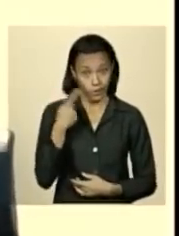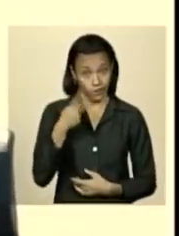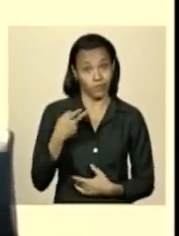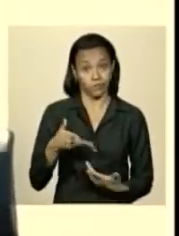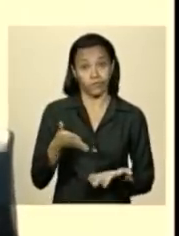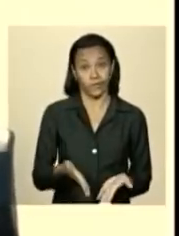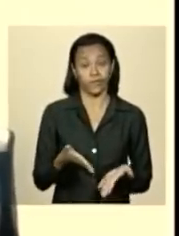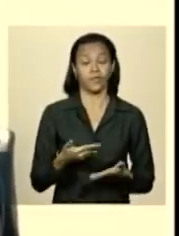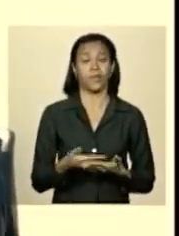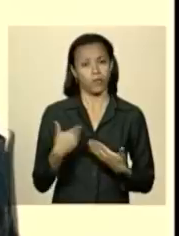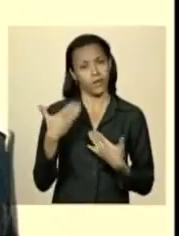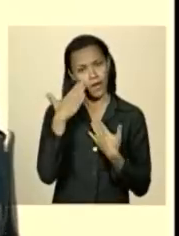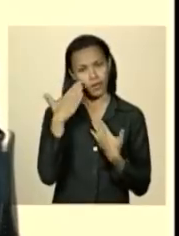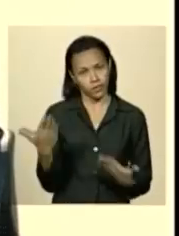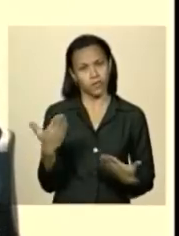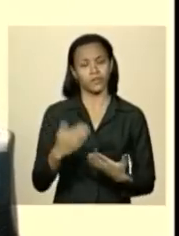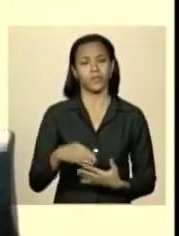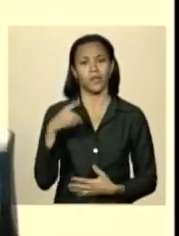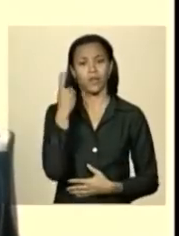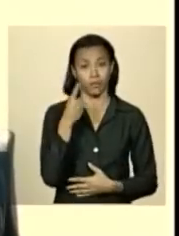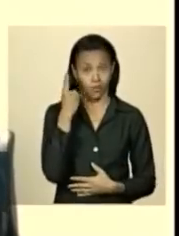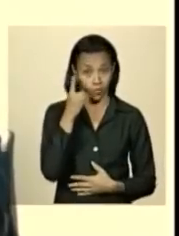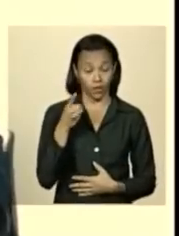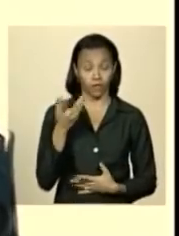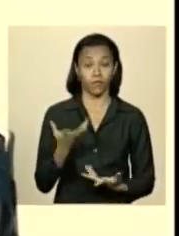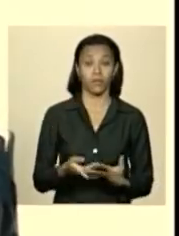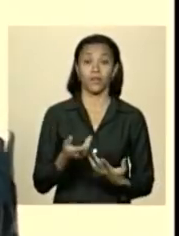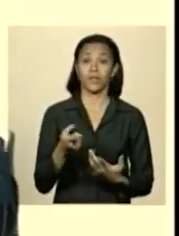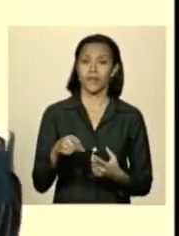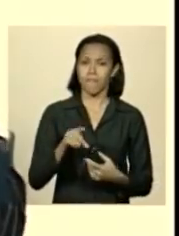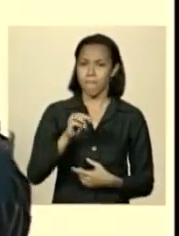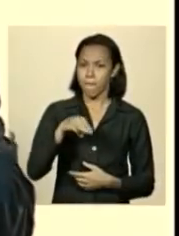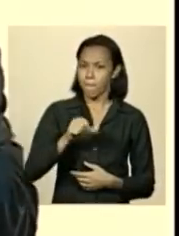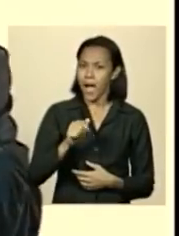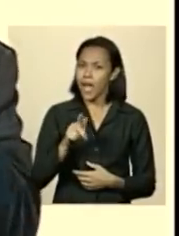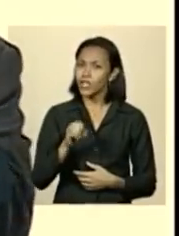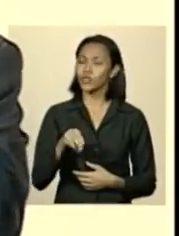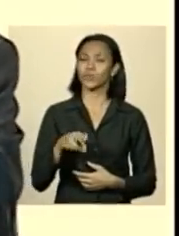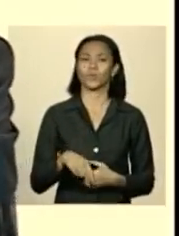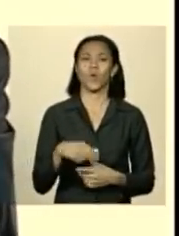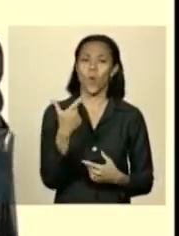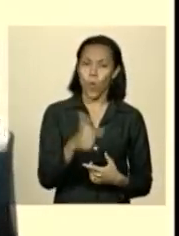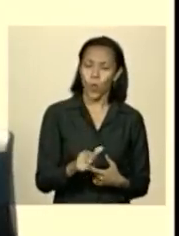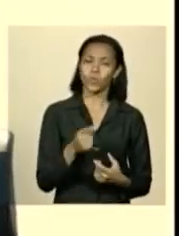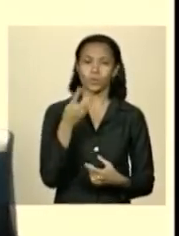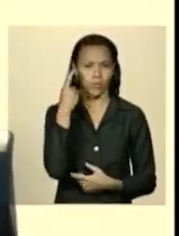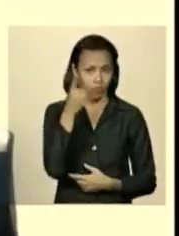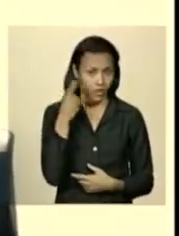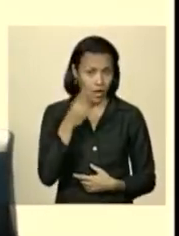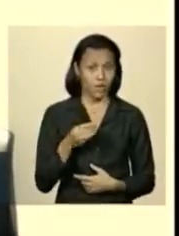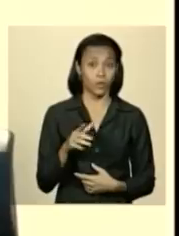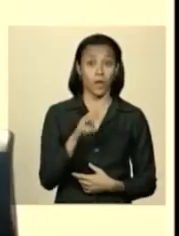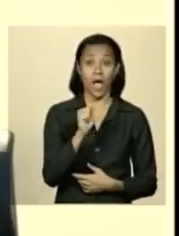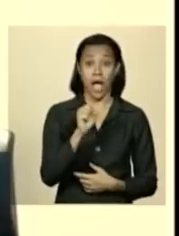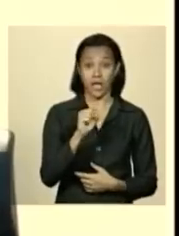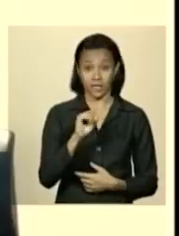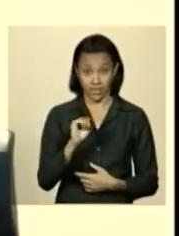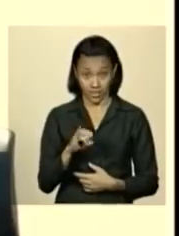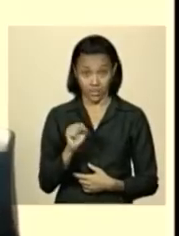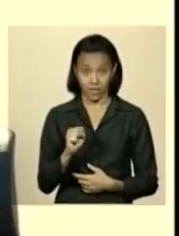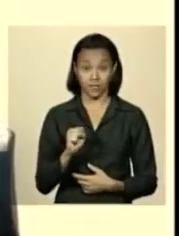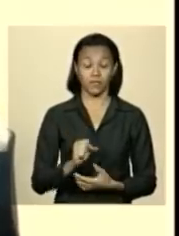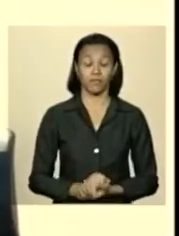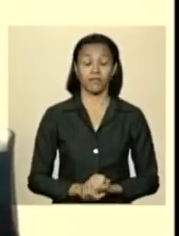agradecer a presença da deputada Marinha ralp deputado Carlos Magno Deputado Elvino bongas Deputado Assis